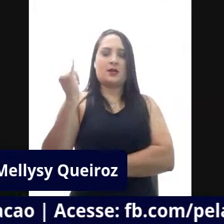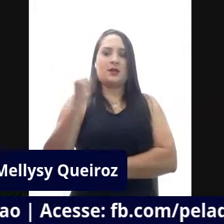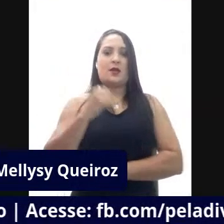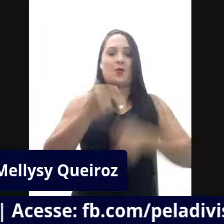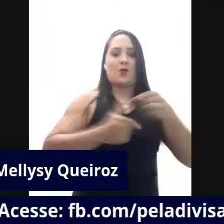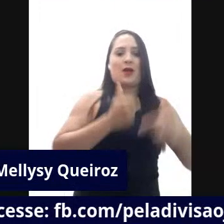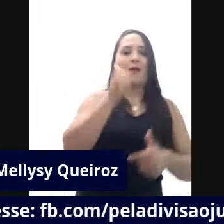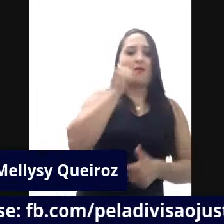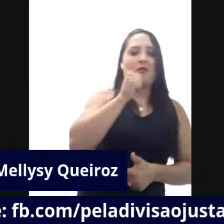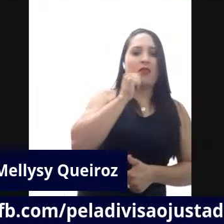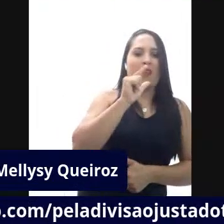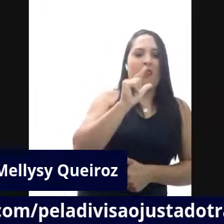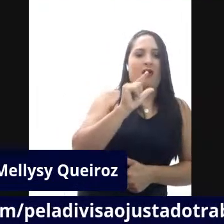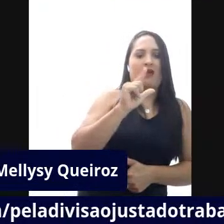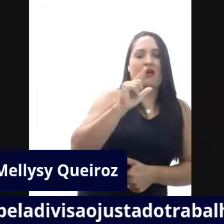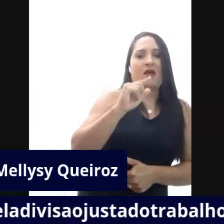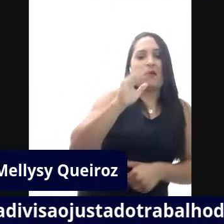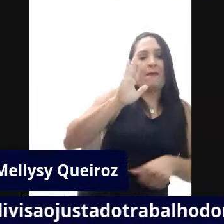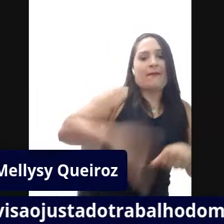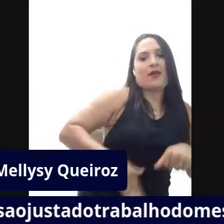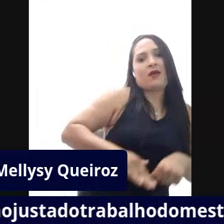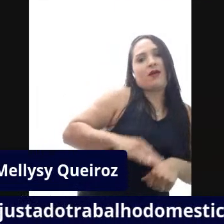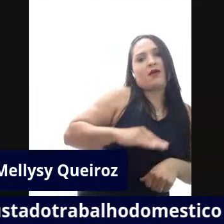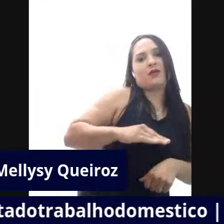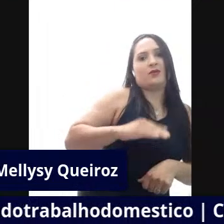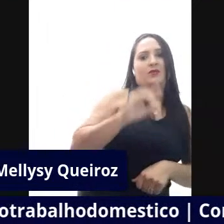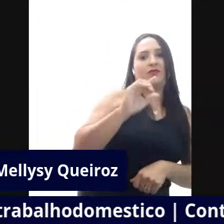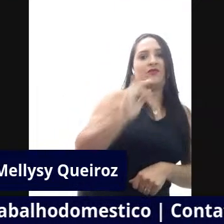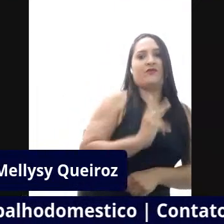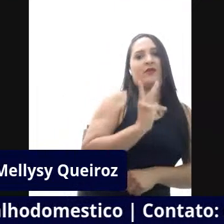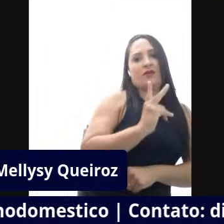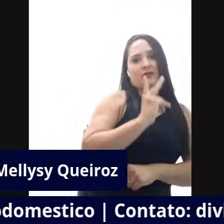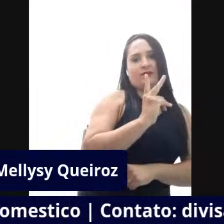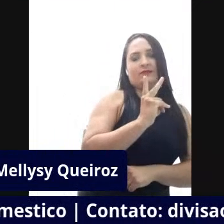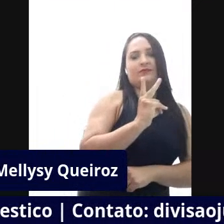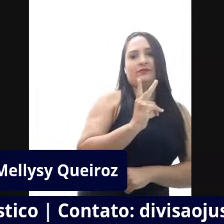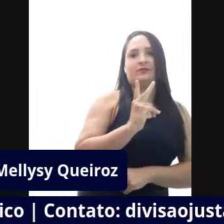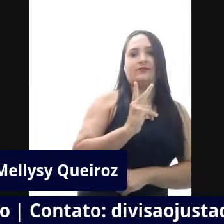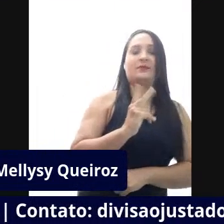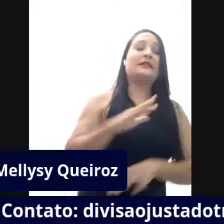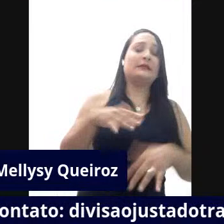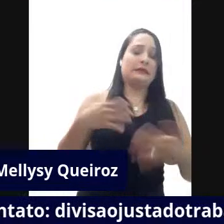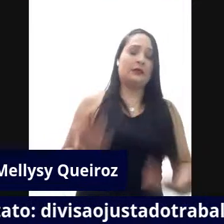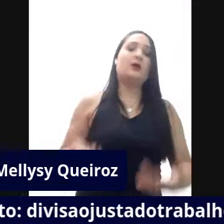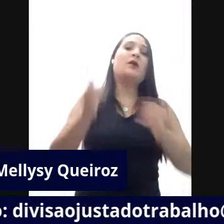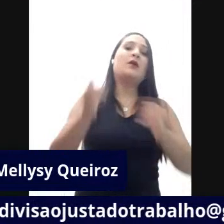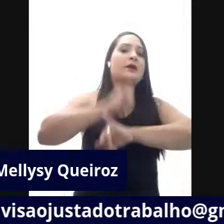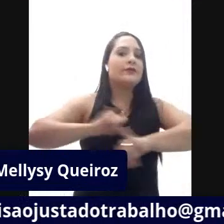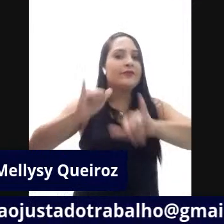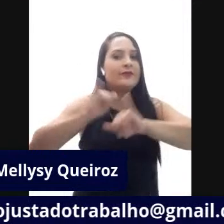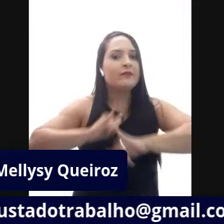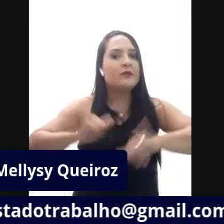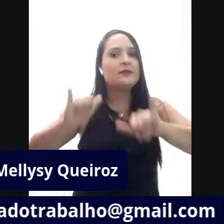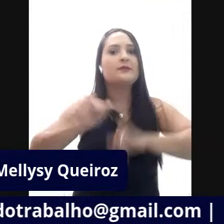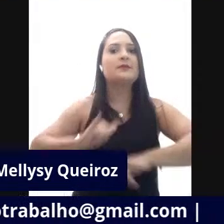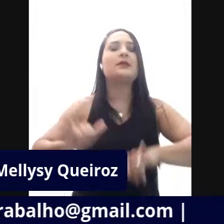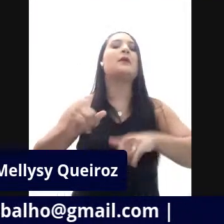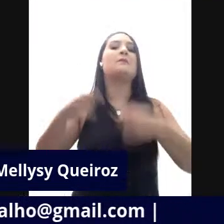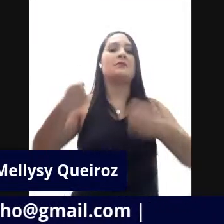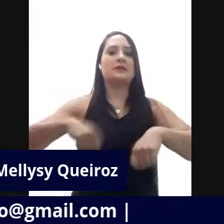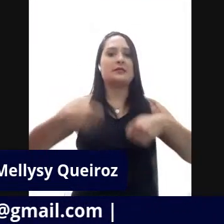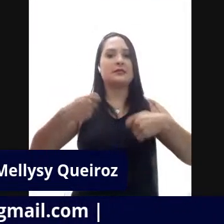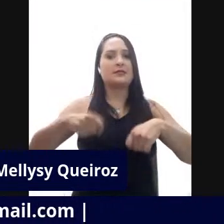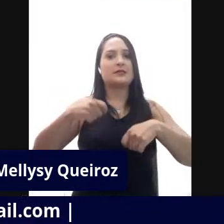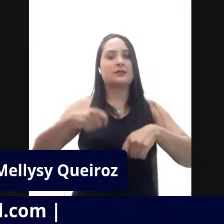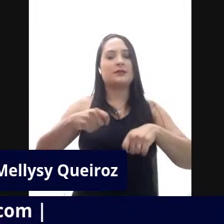da mulher. Então, a campanha, ela precisa trazer essas dimensões, né?